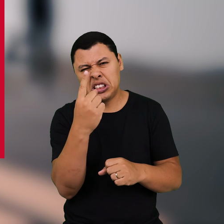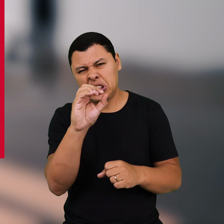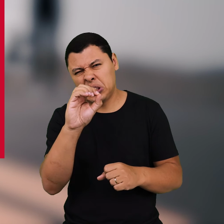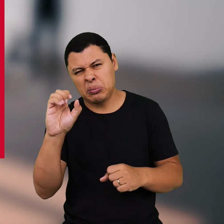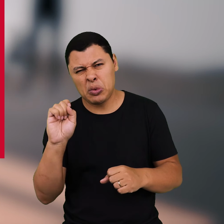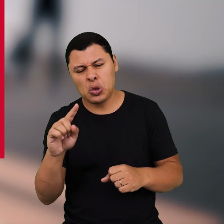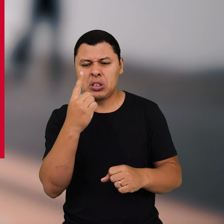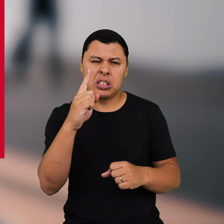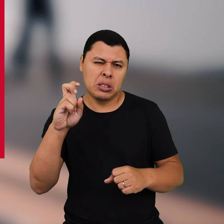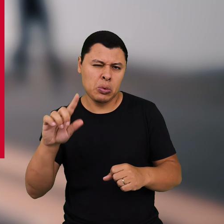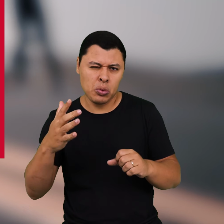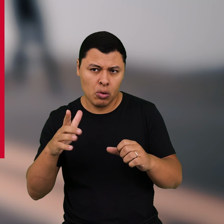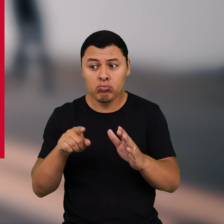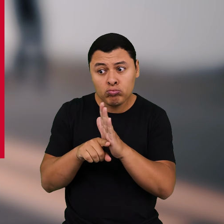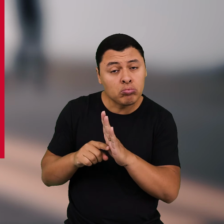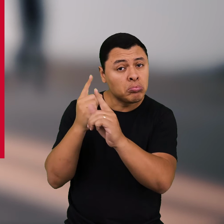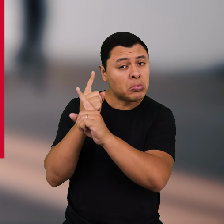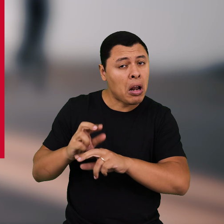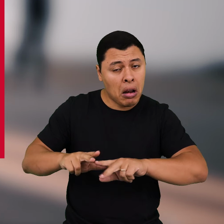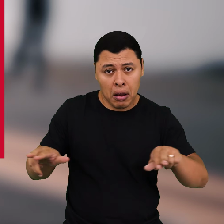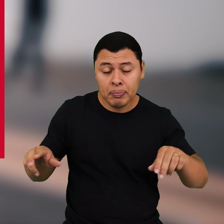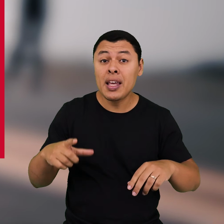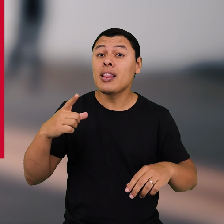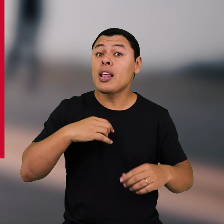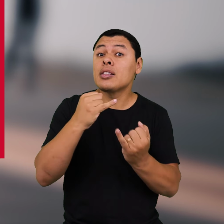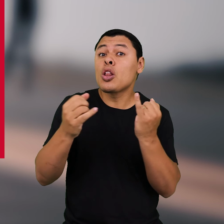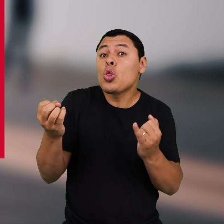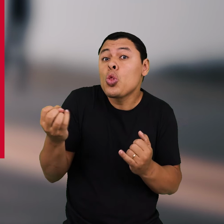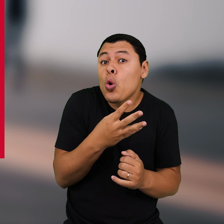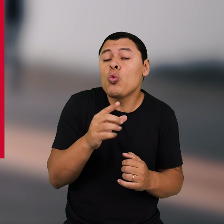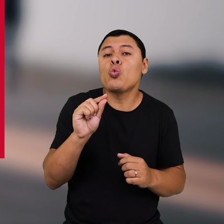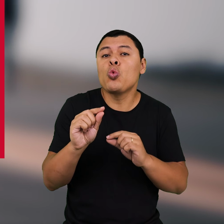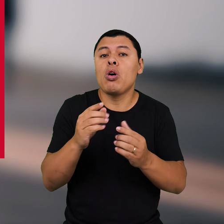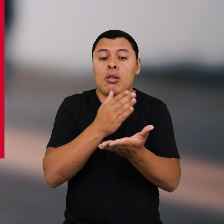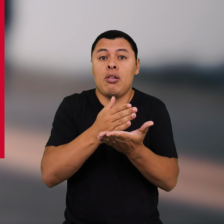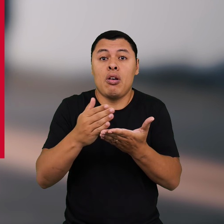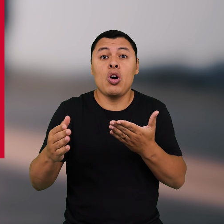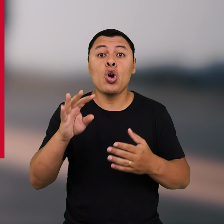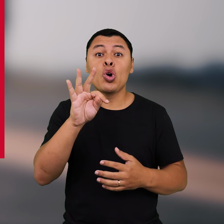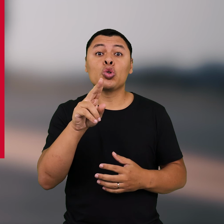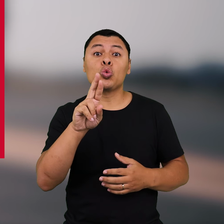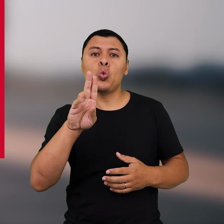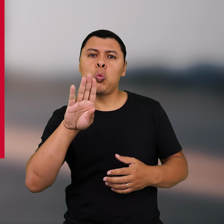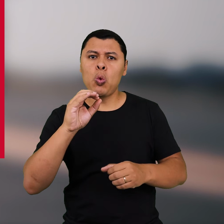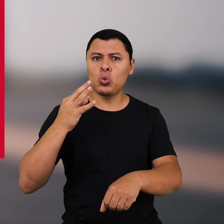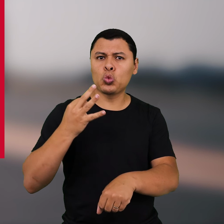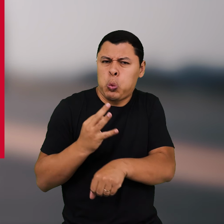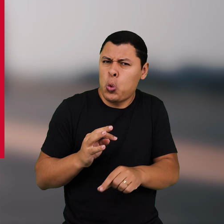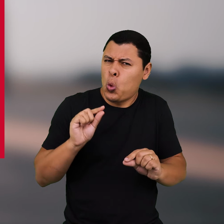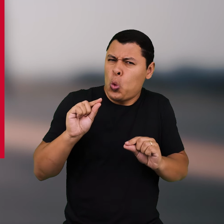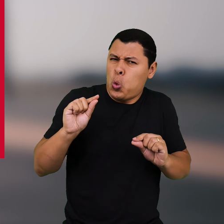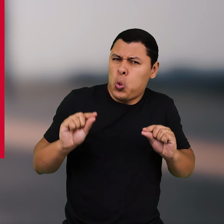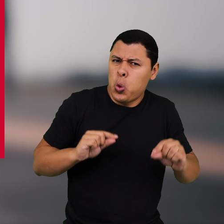interessante. Inclusive, se você for optar por um seminovo, vale a pena você conferir também o financiamento turbinado, porque lá você consegue incluir uma série de